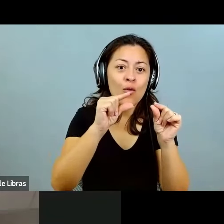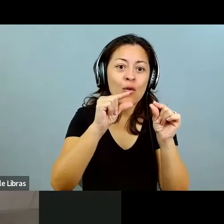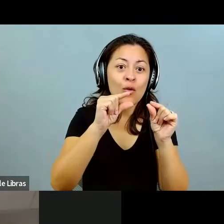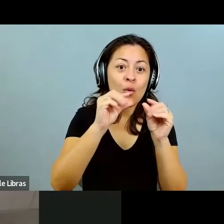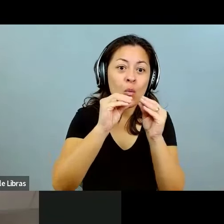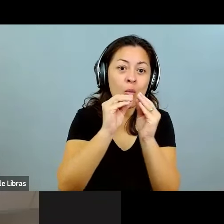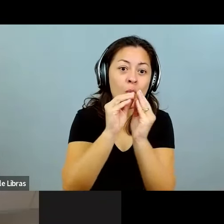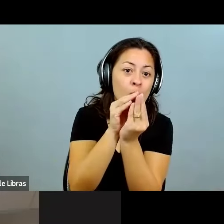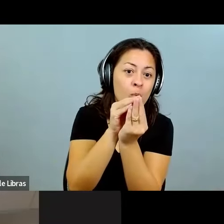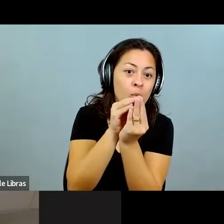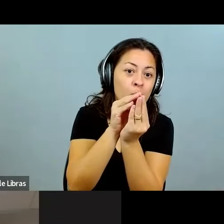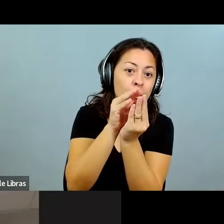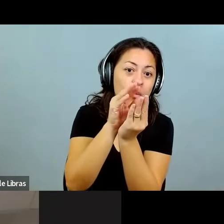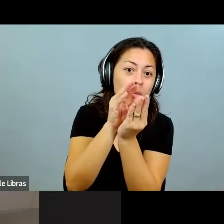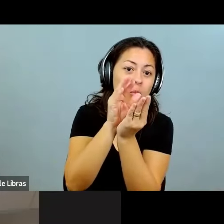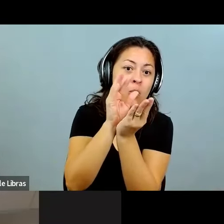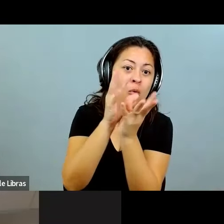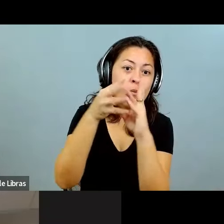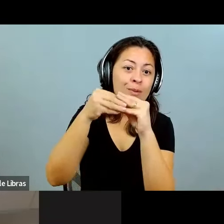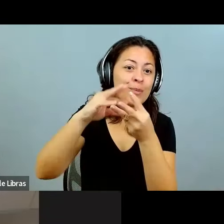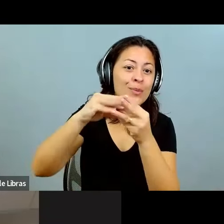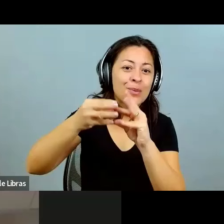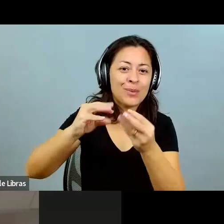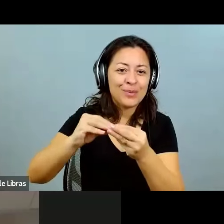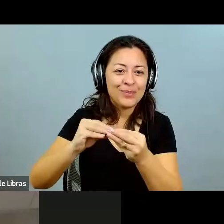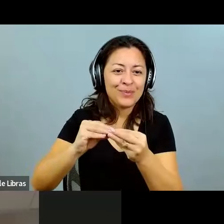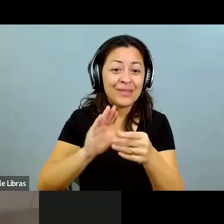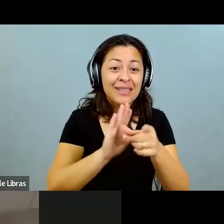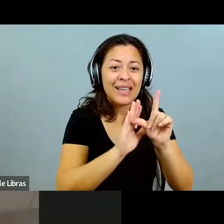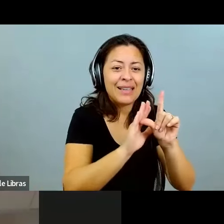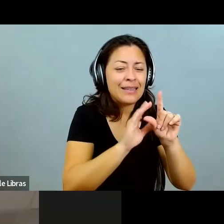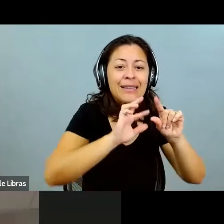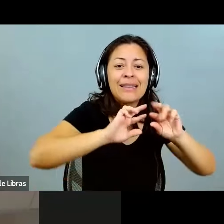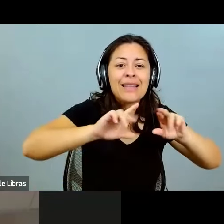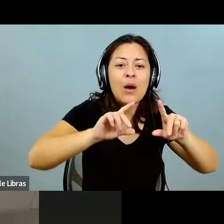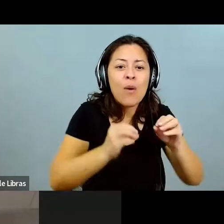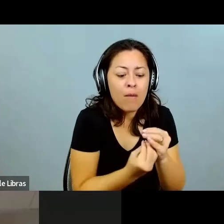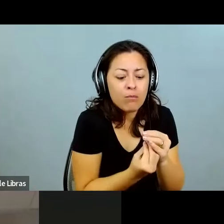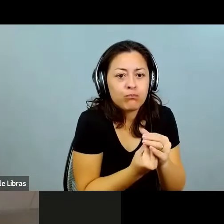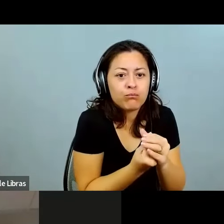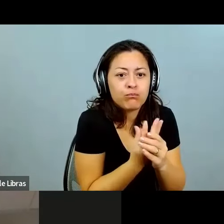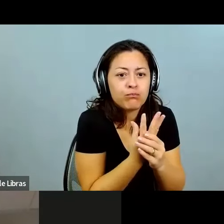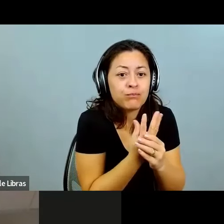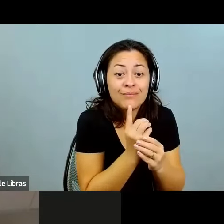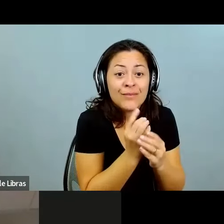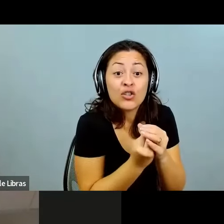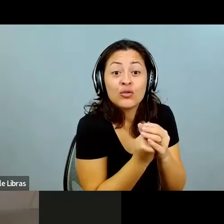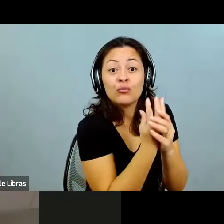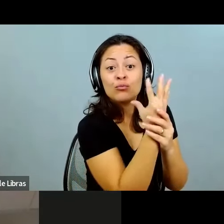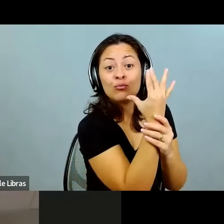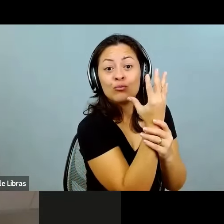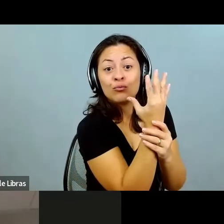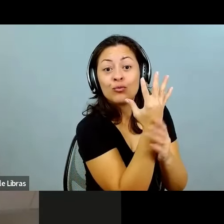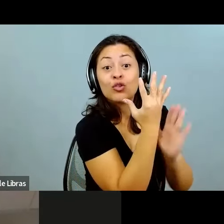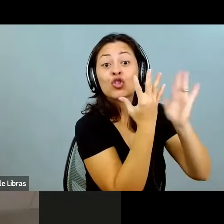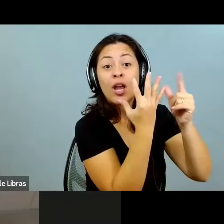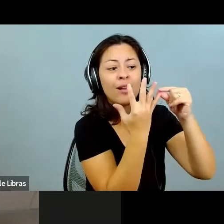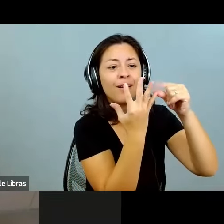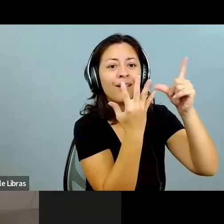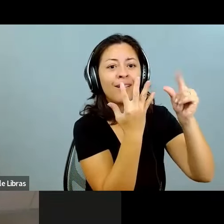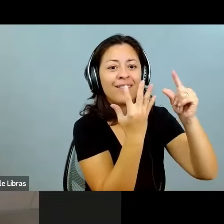do milho já não é mais Aquela fase de formação da planta e formação eh e fotossíntese e formação